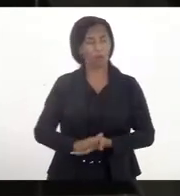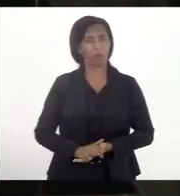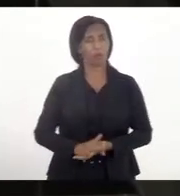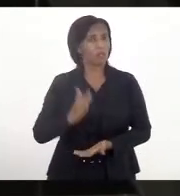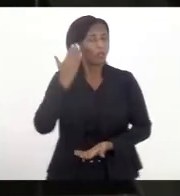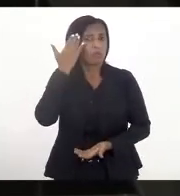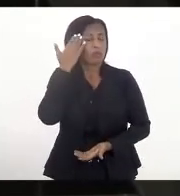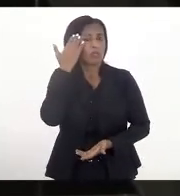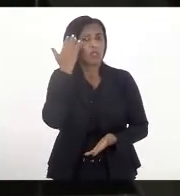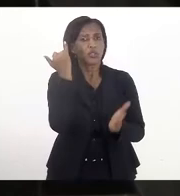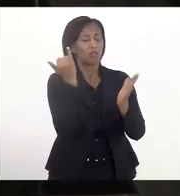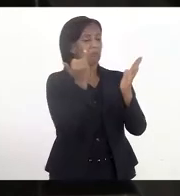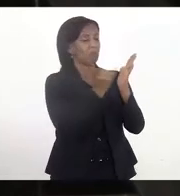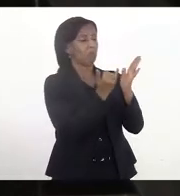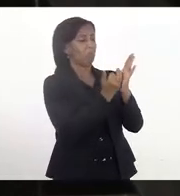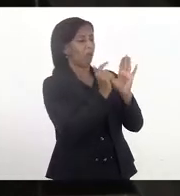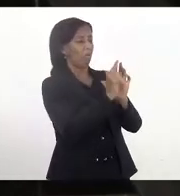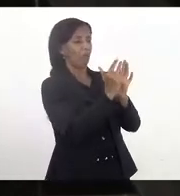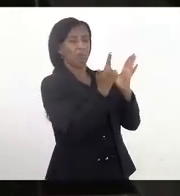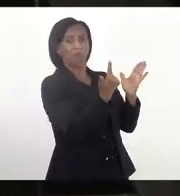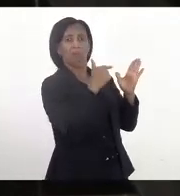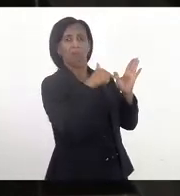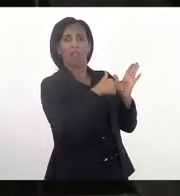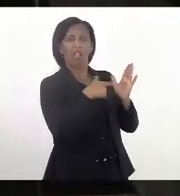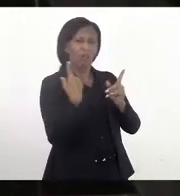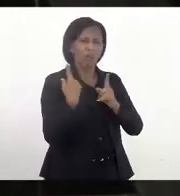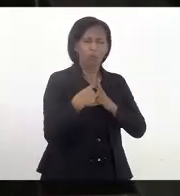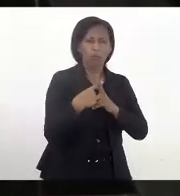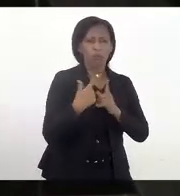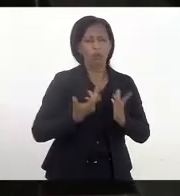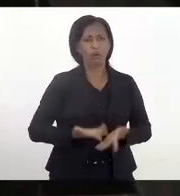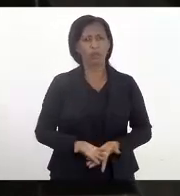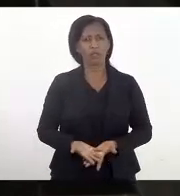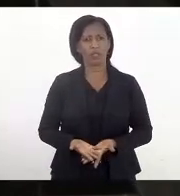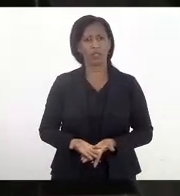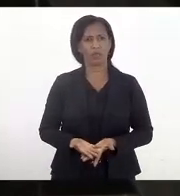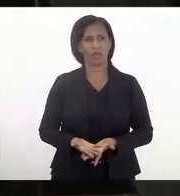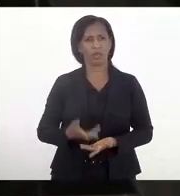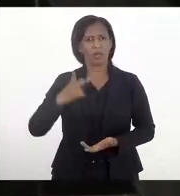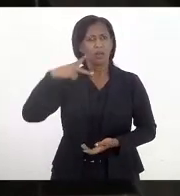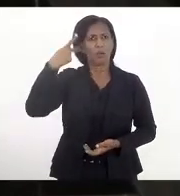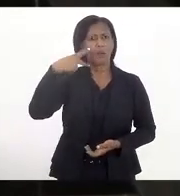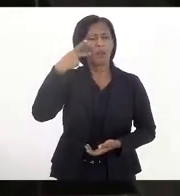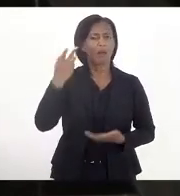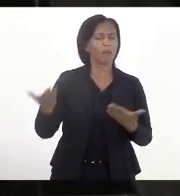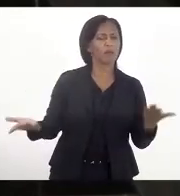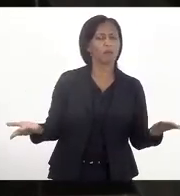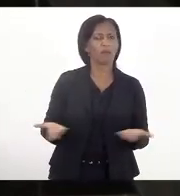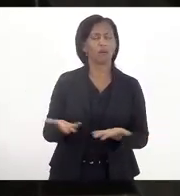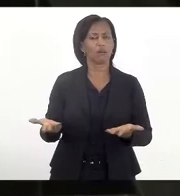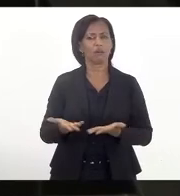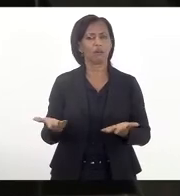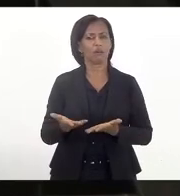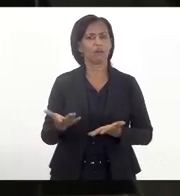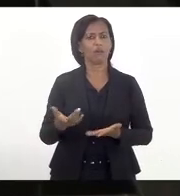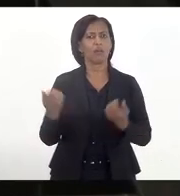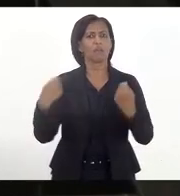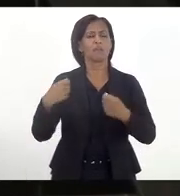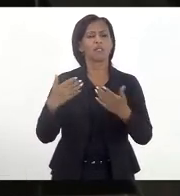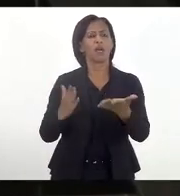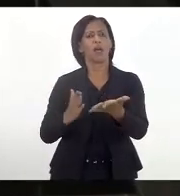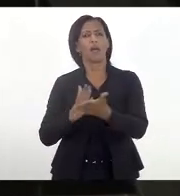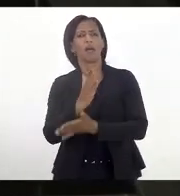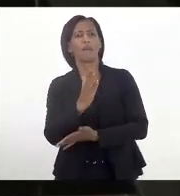editorial e a insinuação de que então Parlamento agora tem que